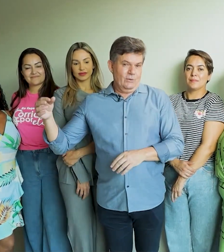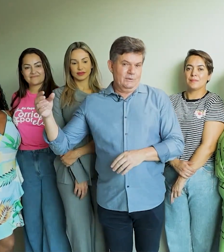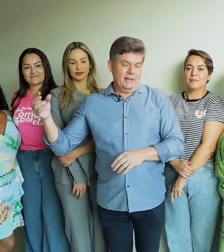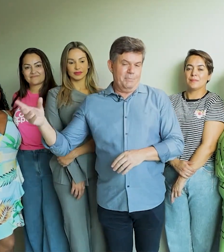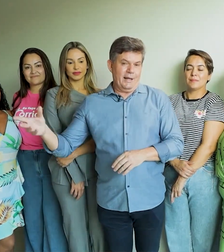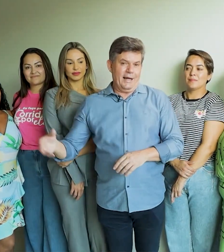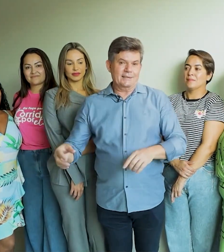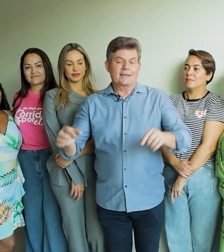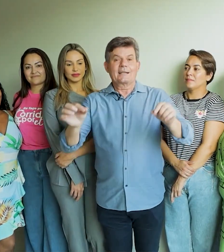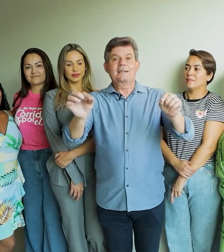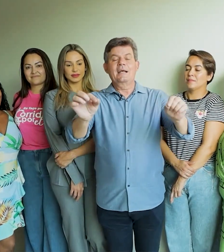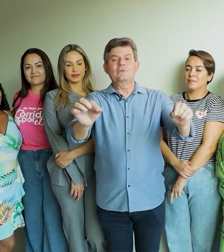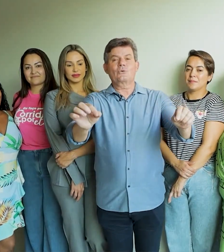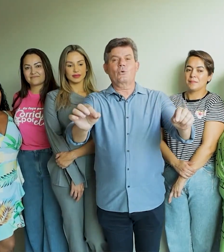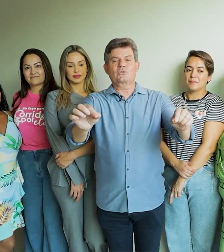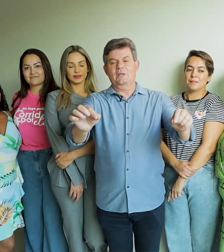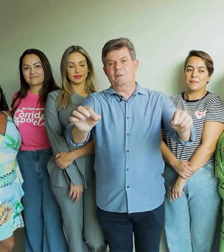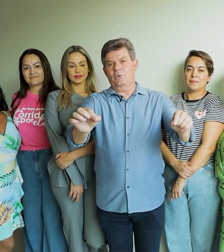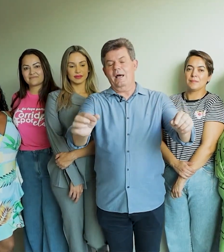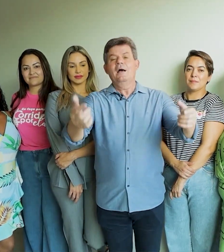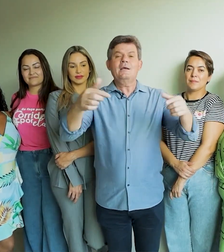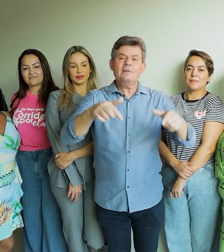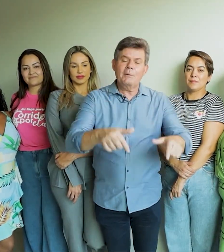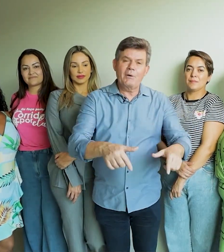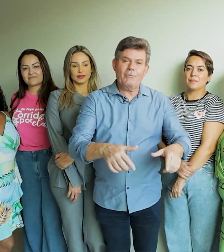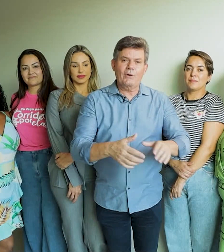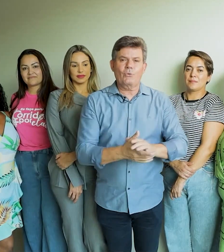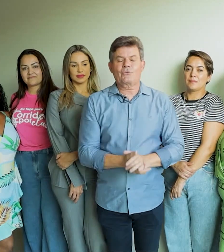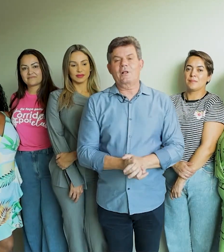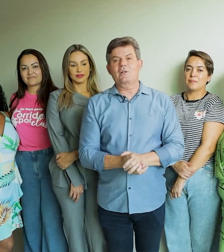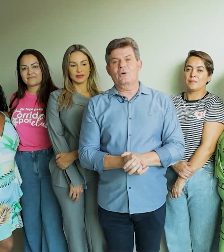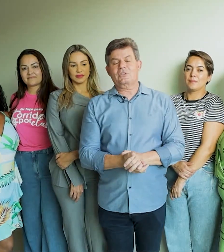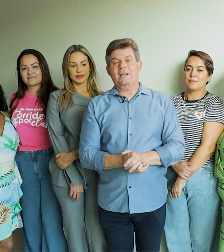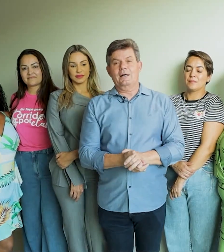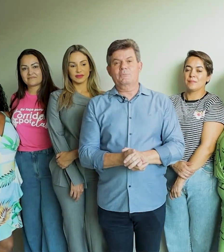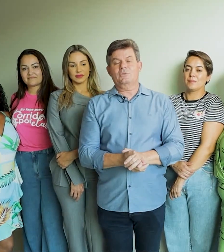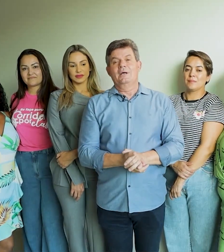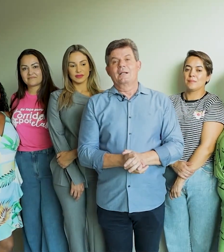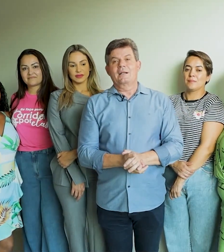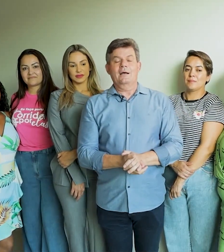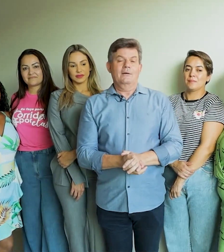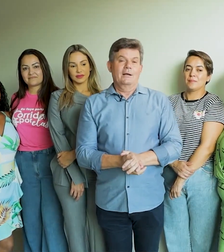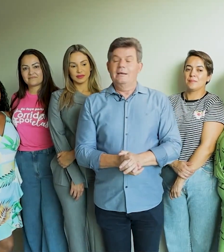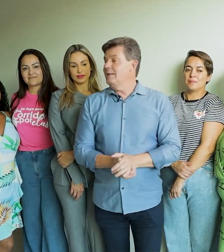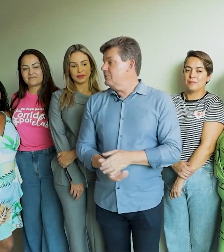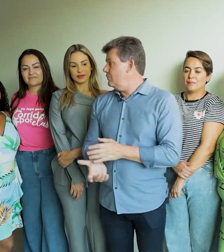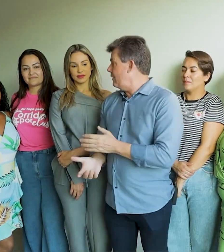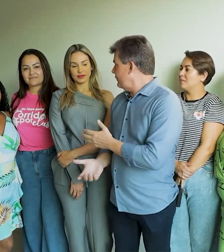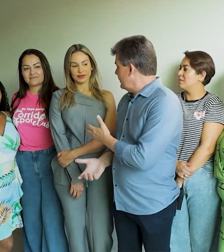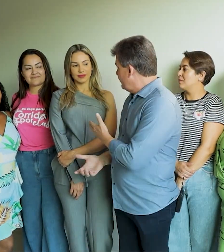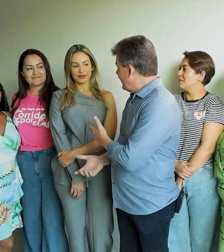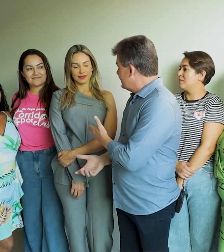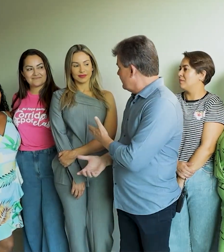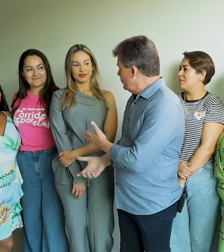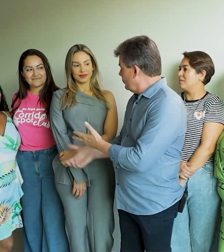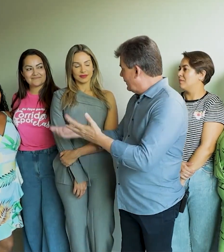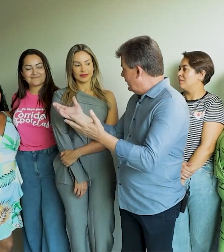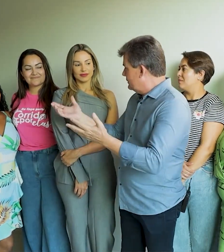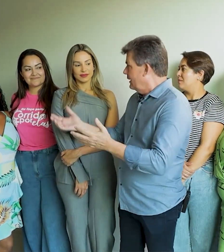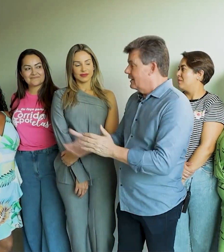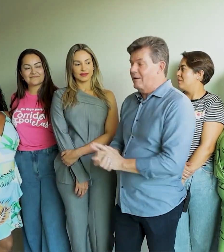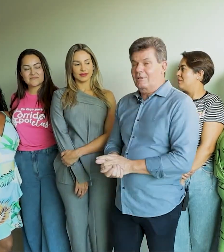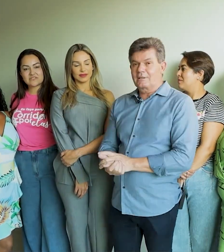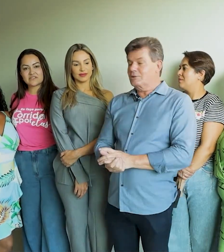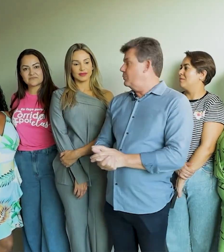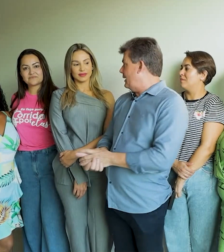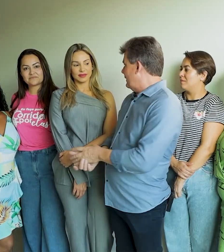que são deliberadas dentro do Conselho da Mulher, que também foi o conselho que nós criamos né? E isso vai fazer uma diferença muito